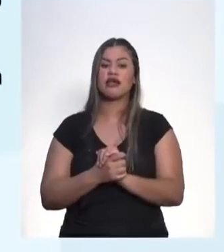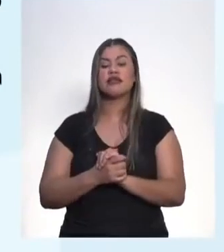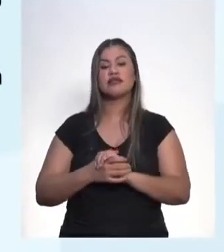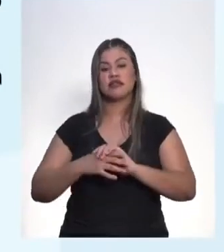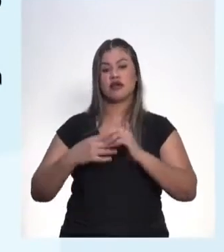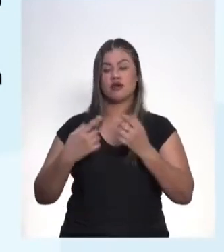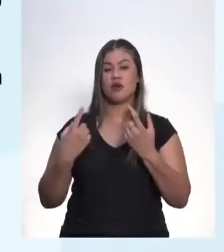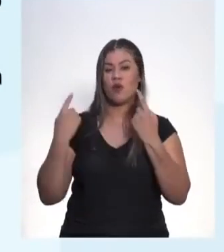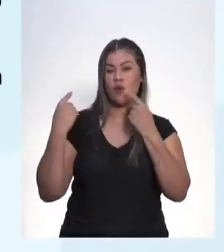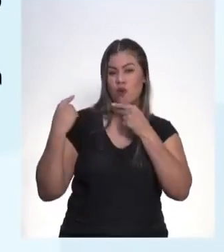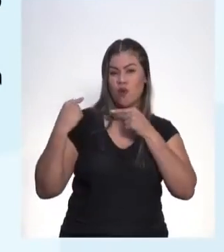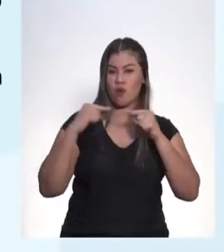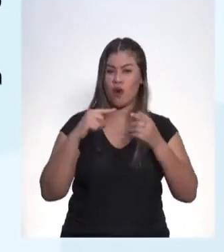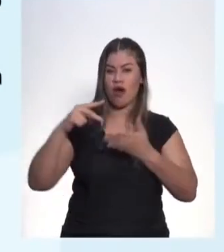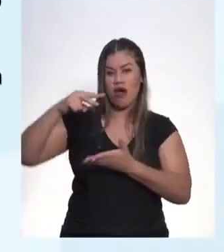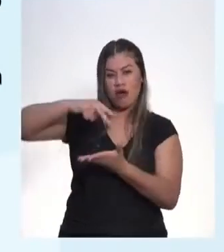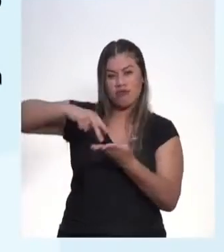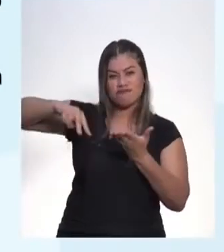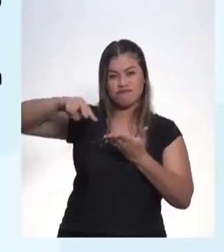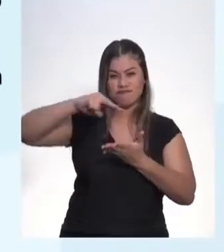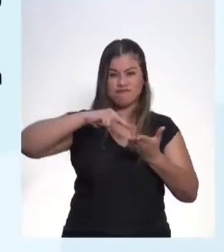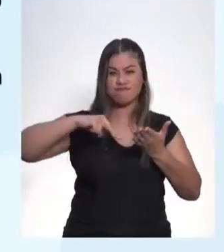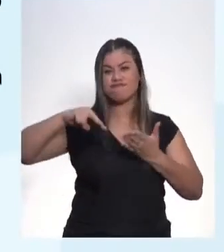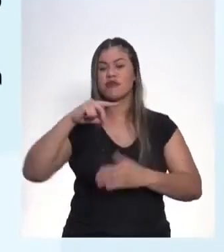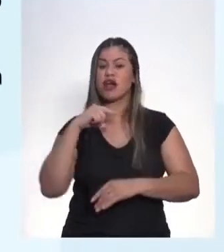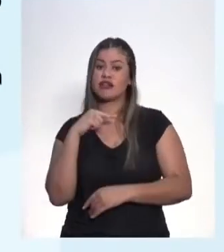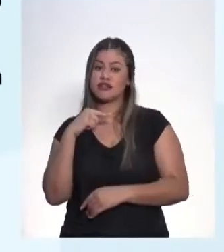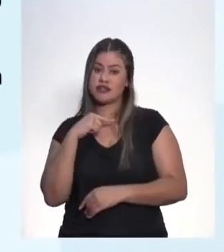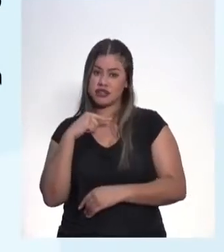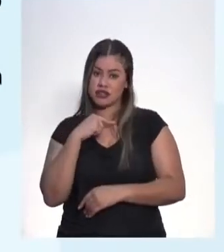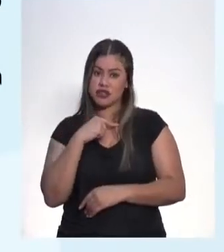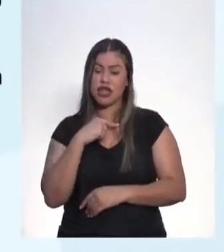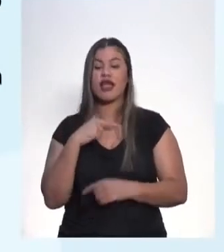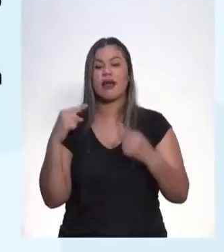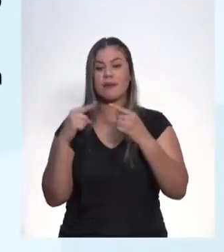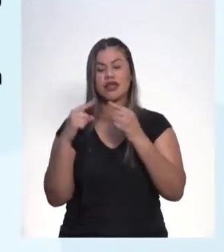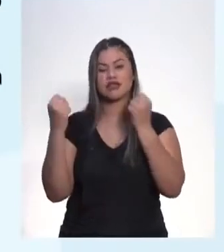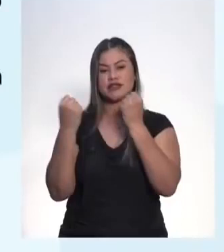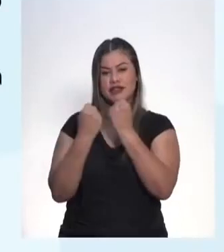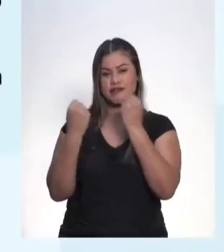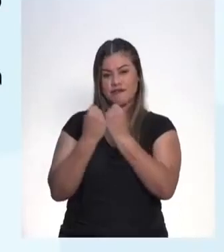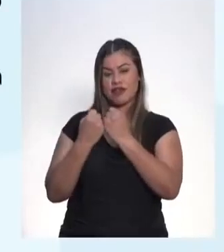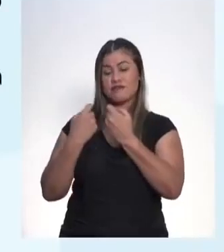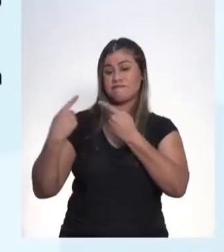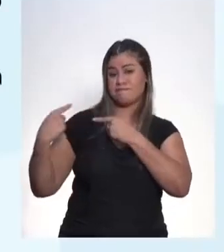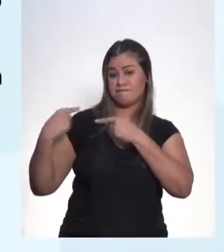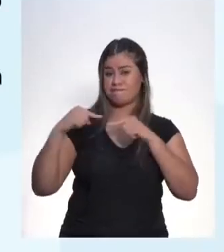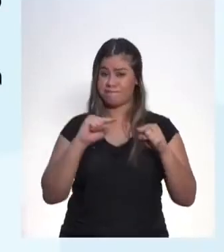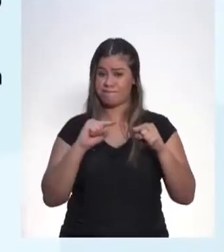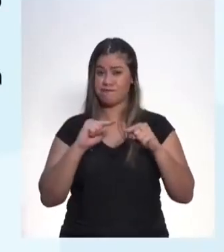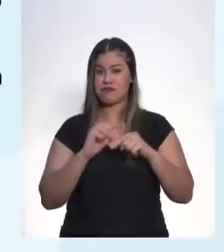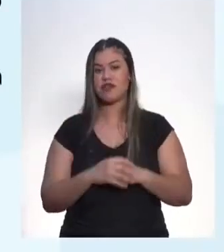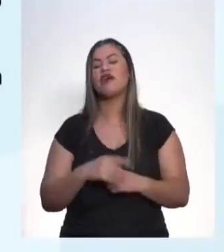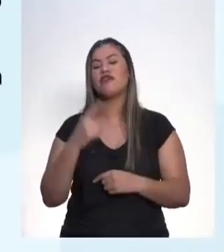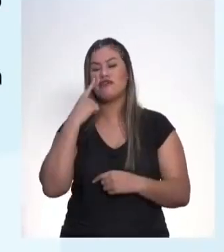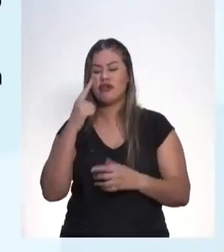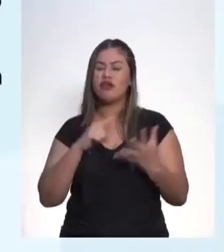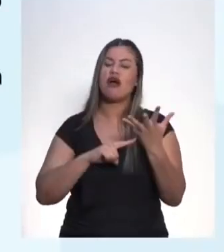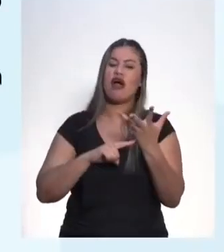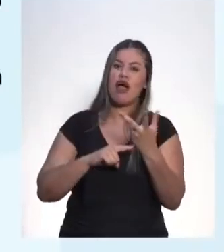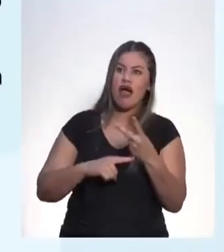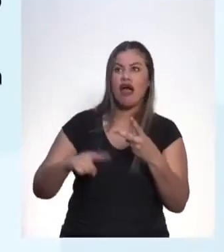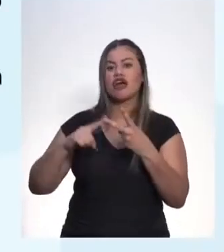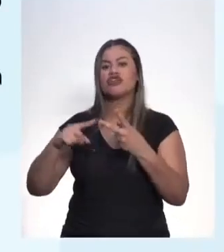capoeira a musicalidade, né, e que envolve a defesa e o ataque. É uma arte com